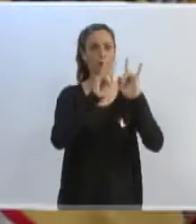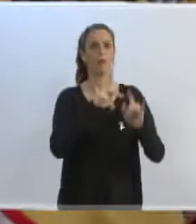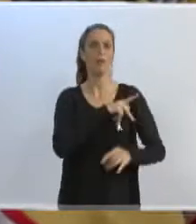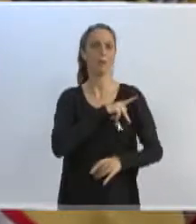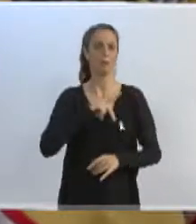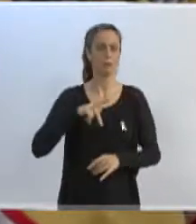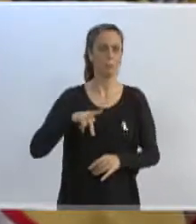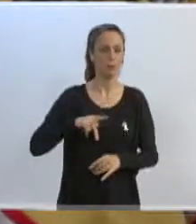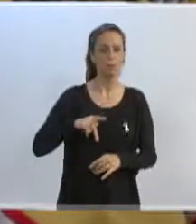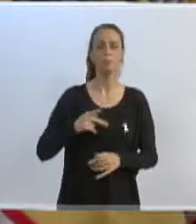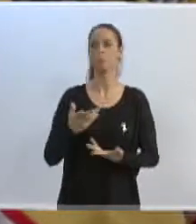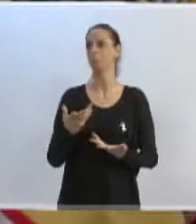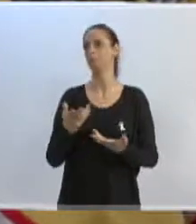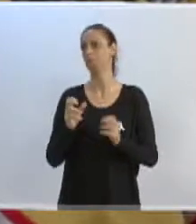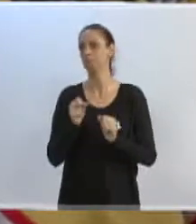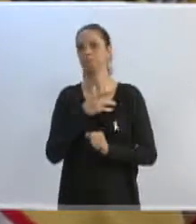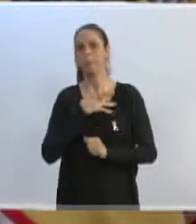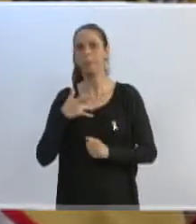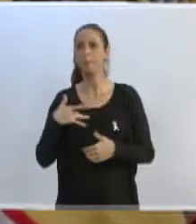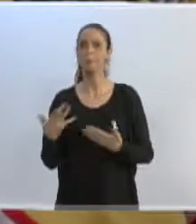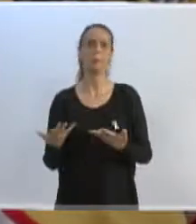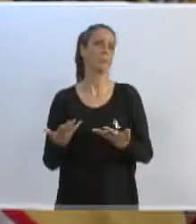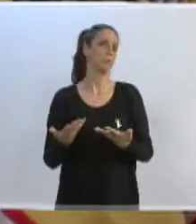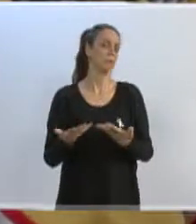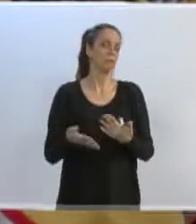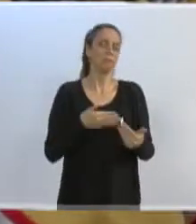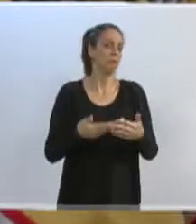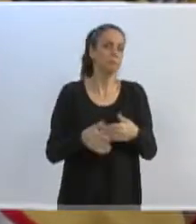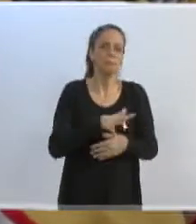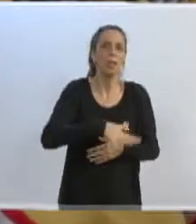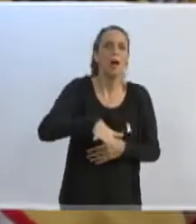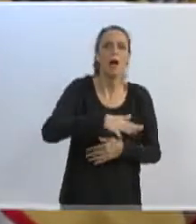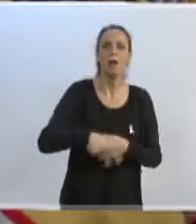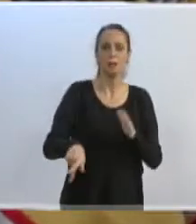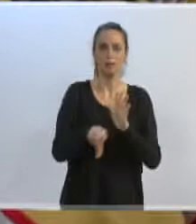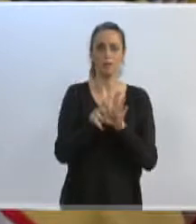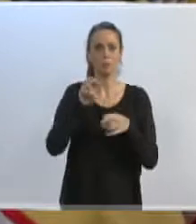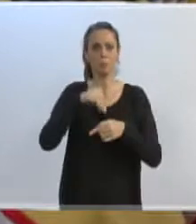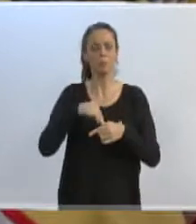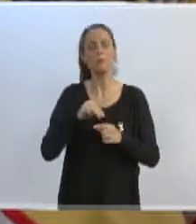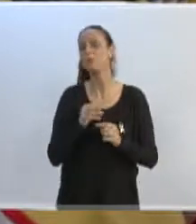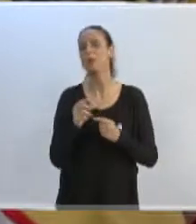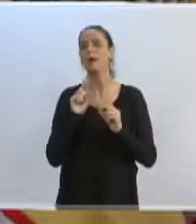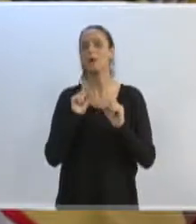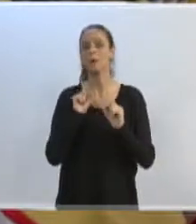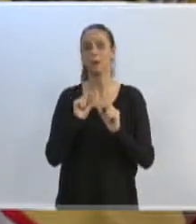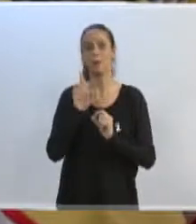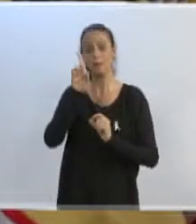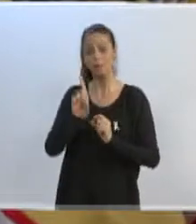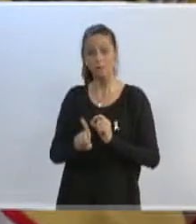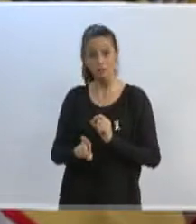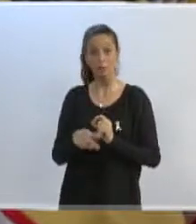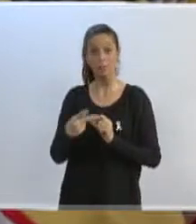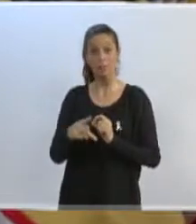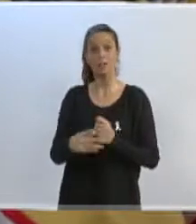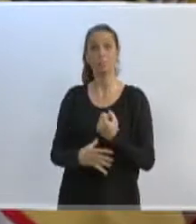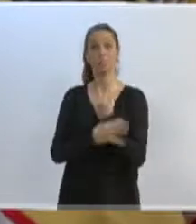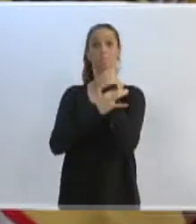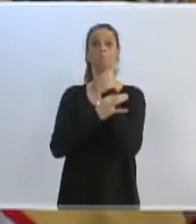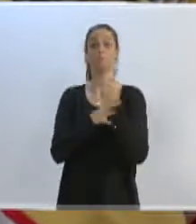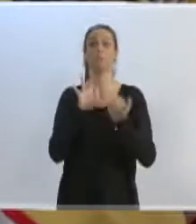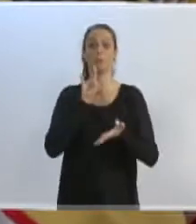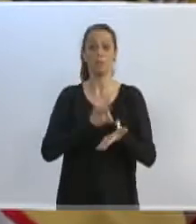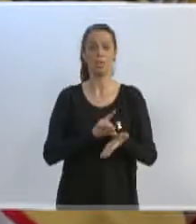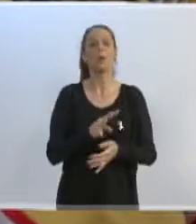de saúde, outras áreas aqui que se estendem no município, né, a fim de garantir o conhecimento dessa lei, né,